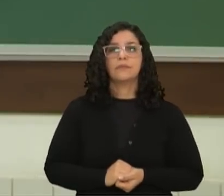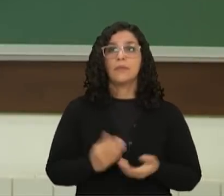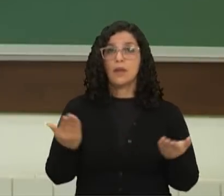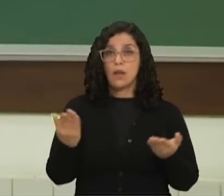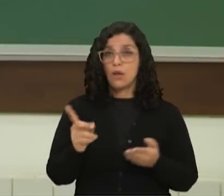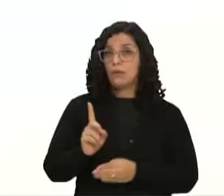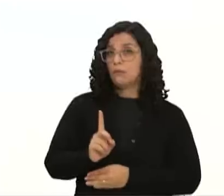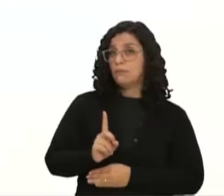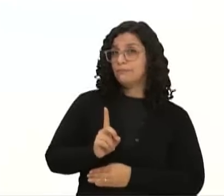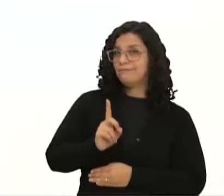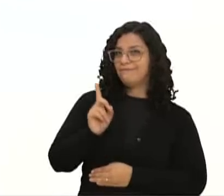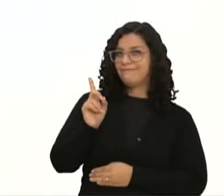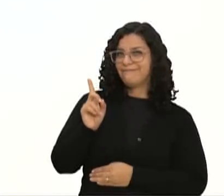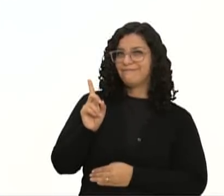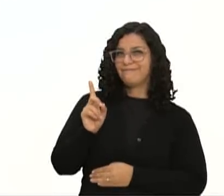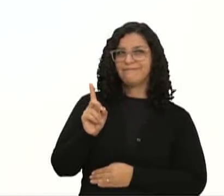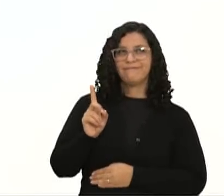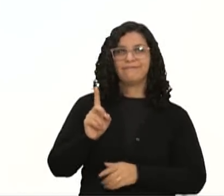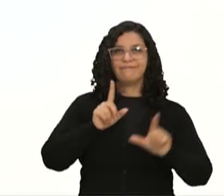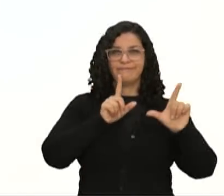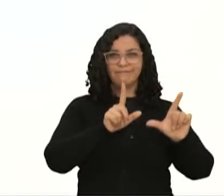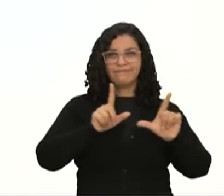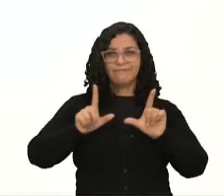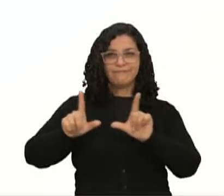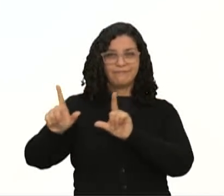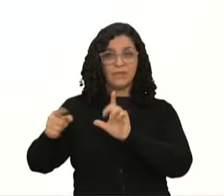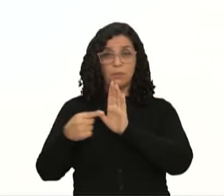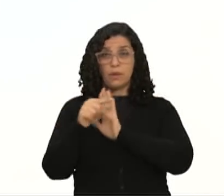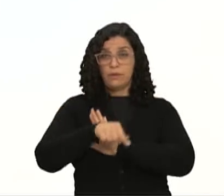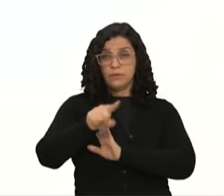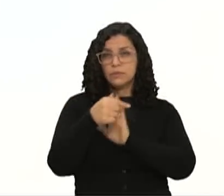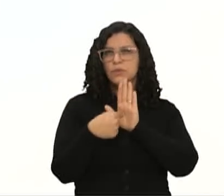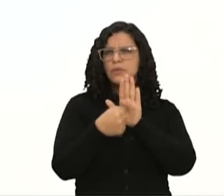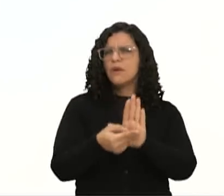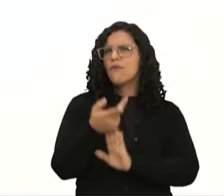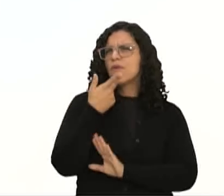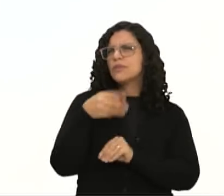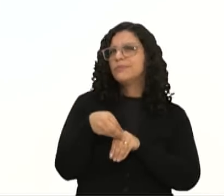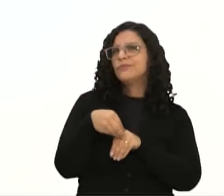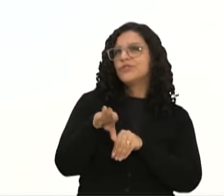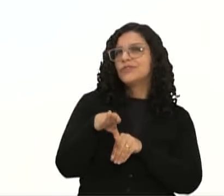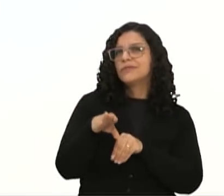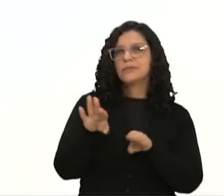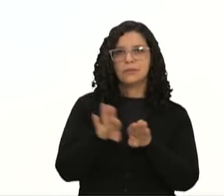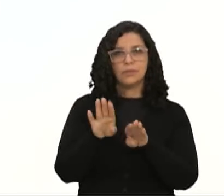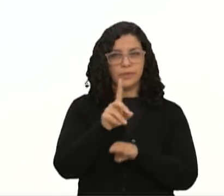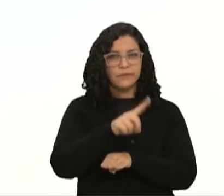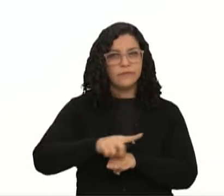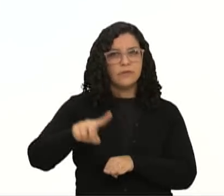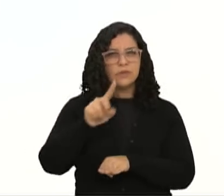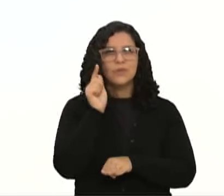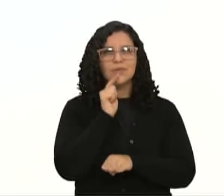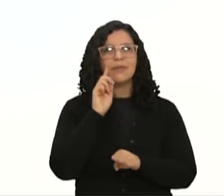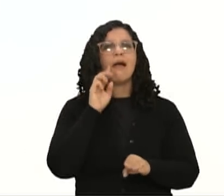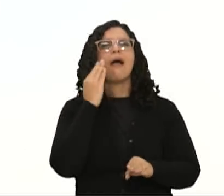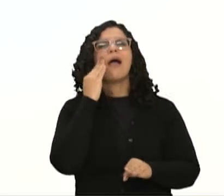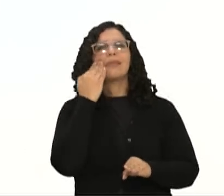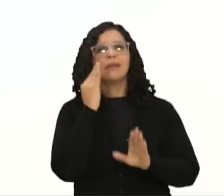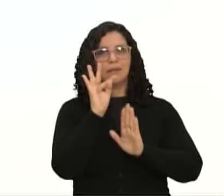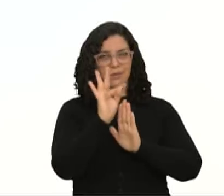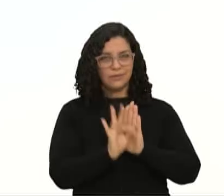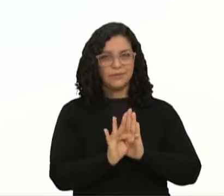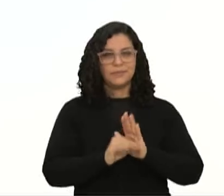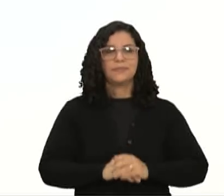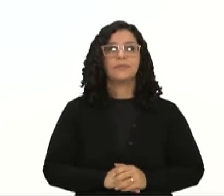Então, eu trouxe a tirinha aqui para vocês e vou falar de algumas dicas para você interpretar